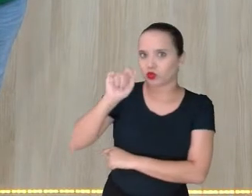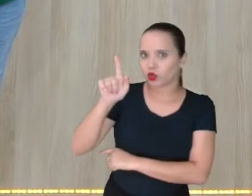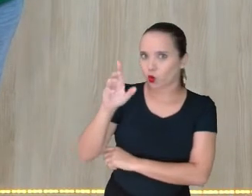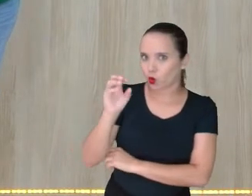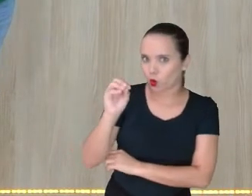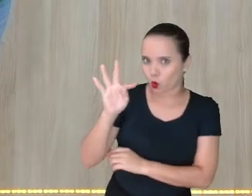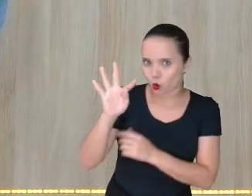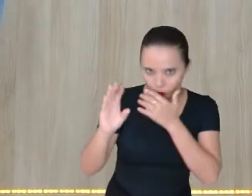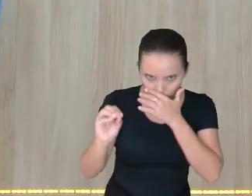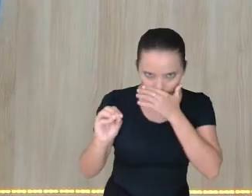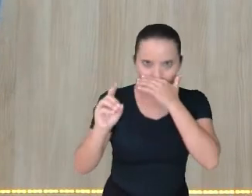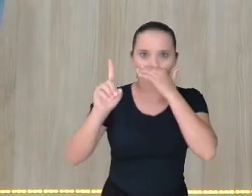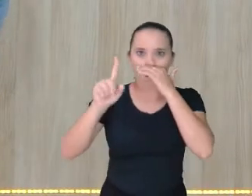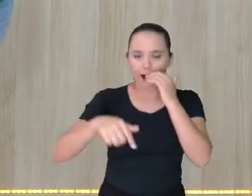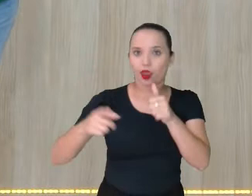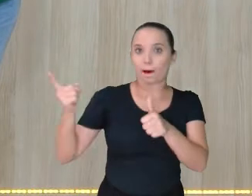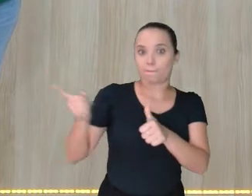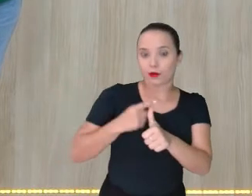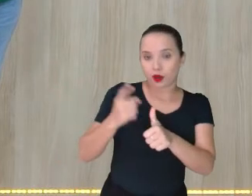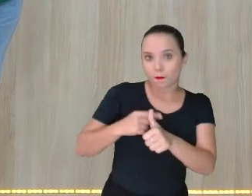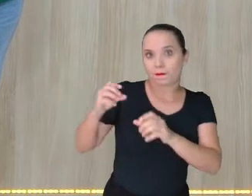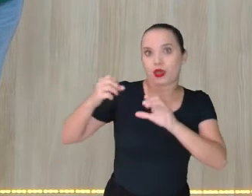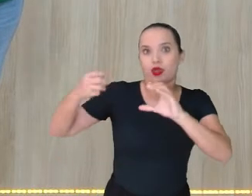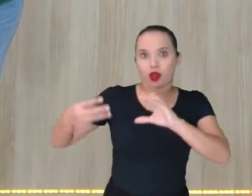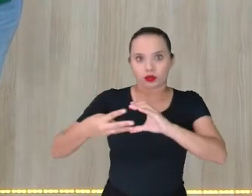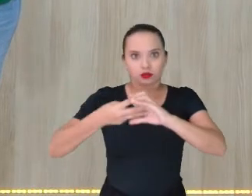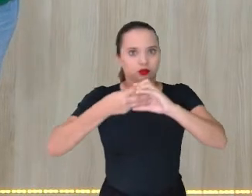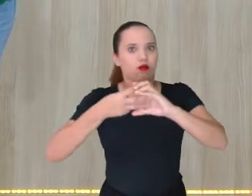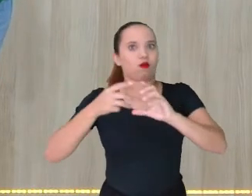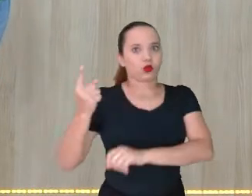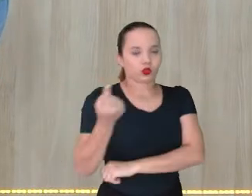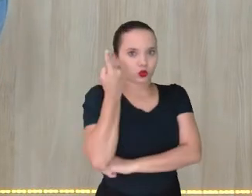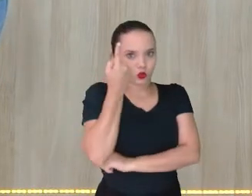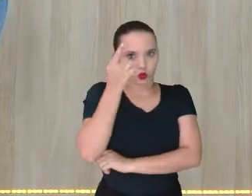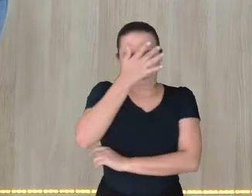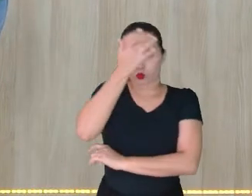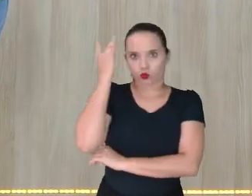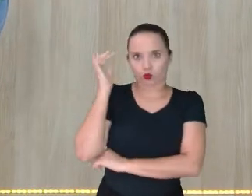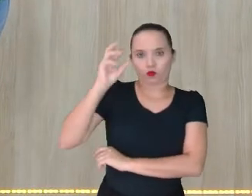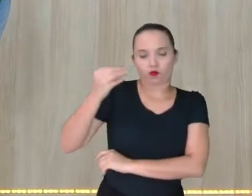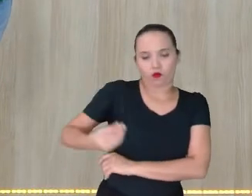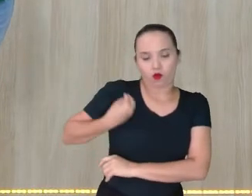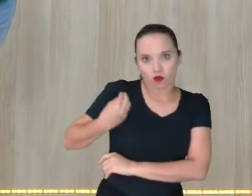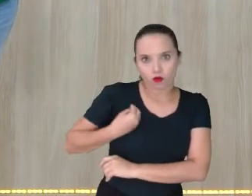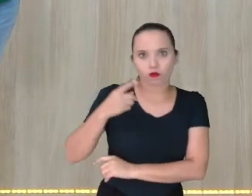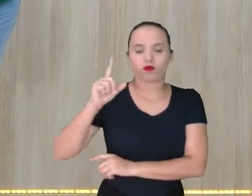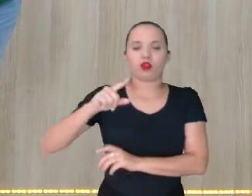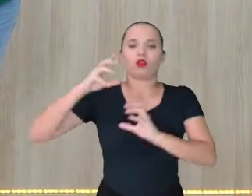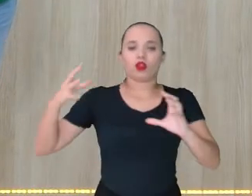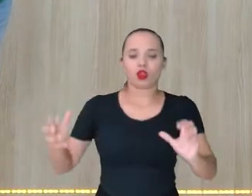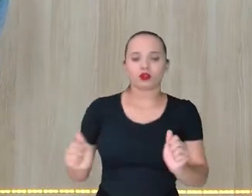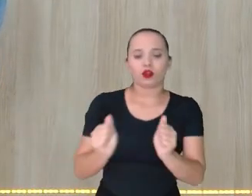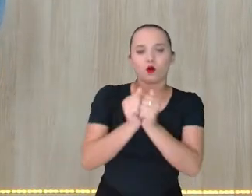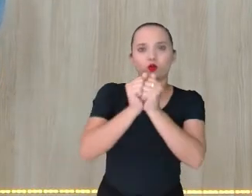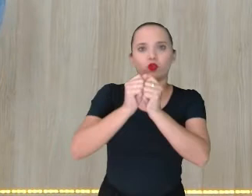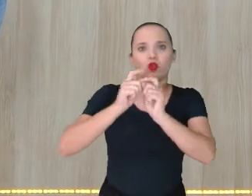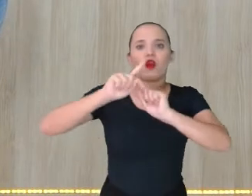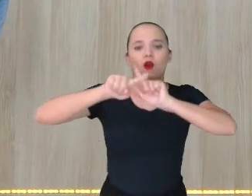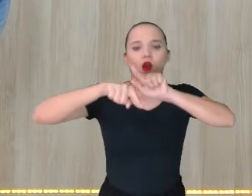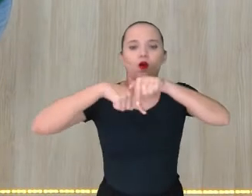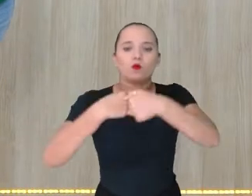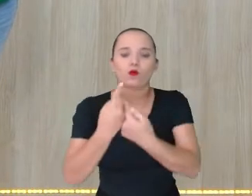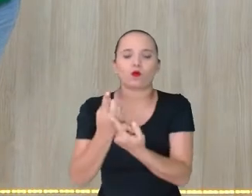gente dá para a primeira célula de um ser vivo, né? Então, depois da união do espermatozoide e do óvulo, forma aquele zigoto,